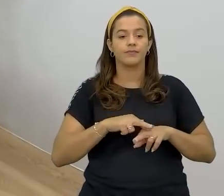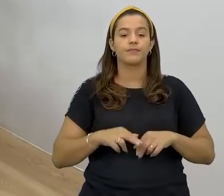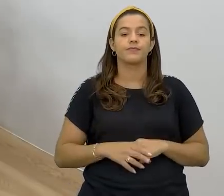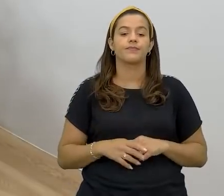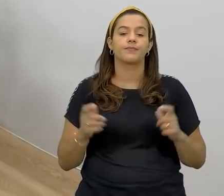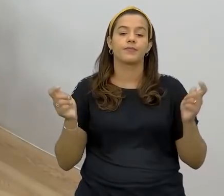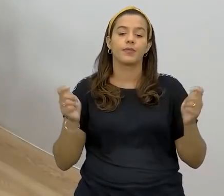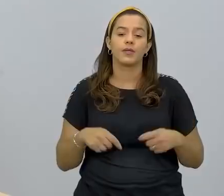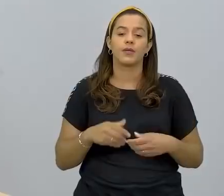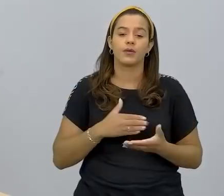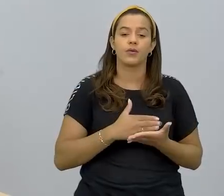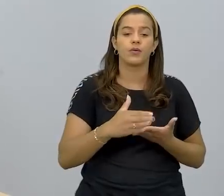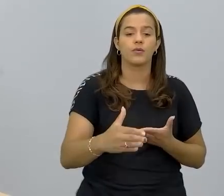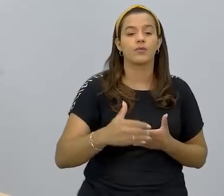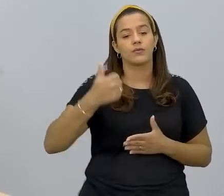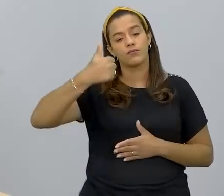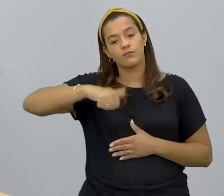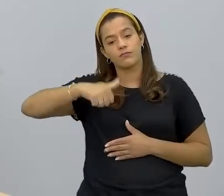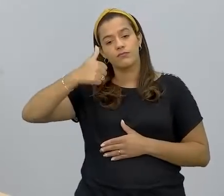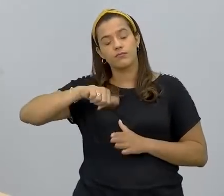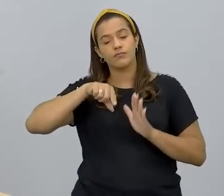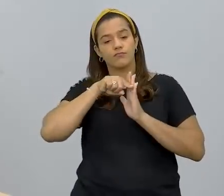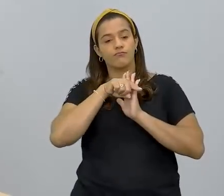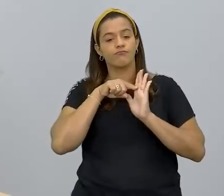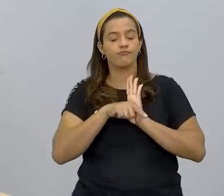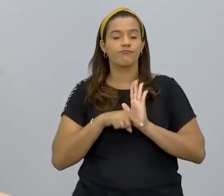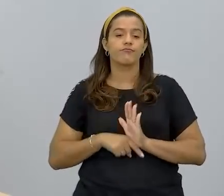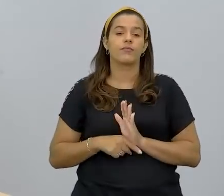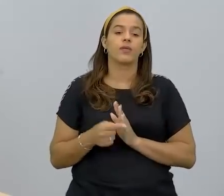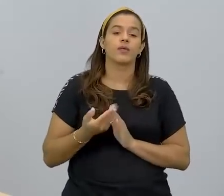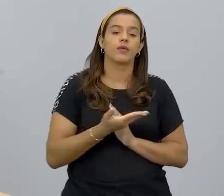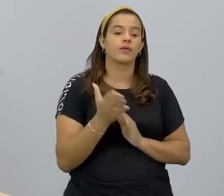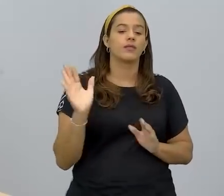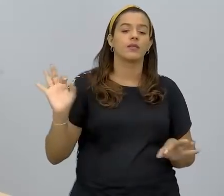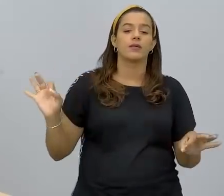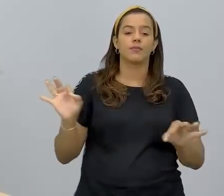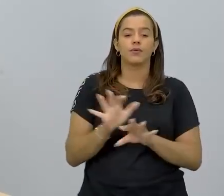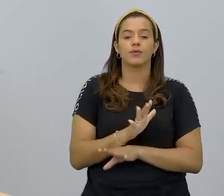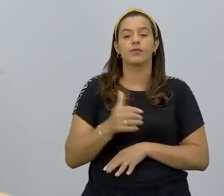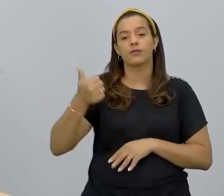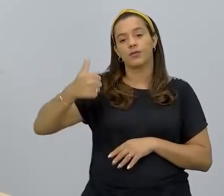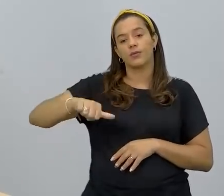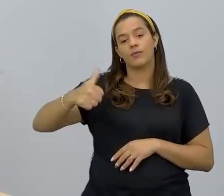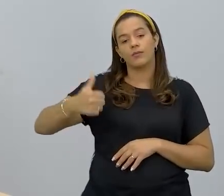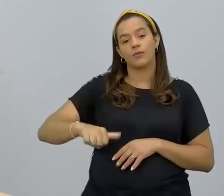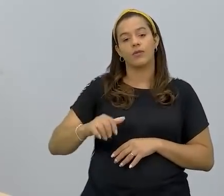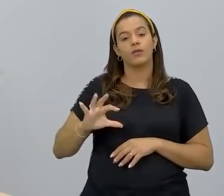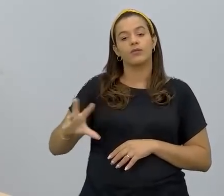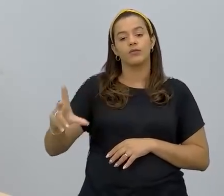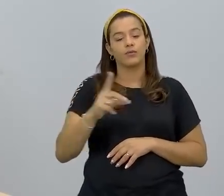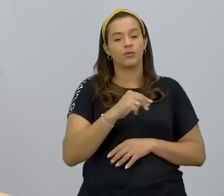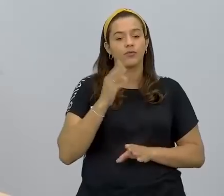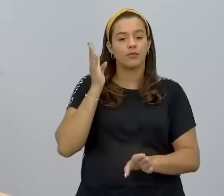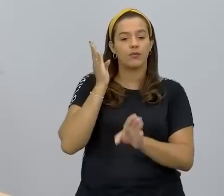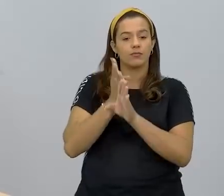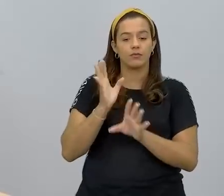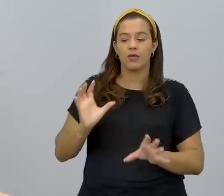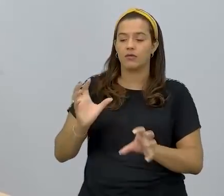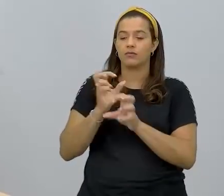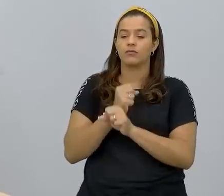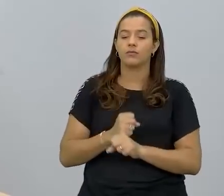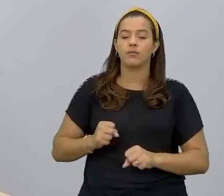que começa aí na avaliação diagnóstica e ela vai terminar numa avaliação formativa, traz inclusive a somativa